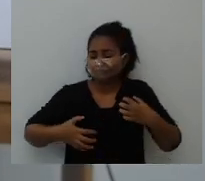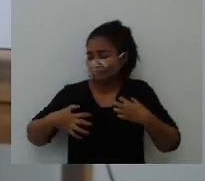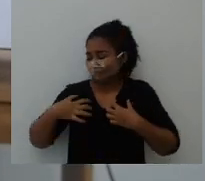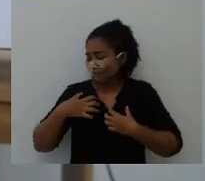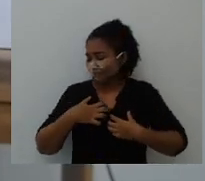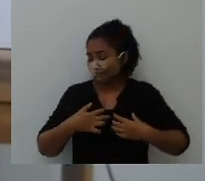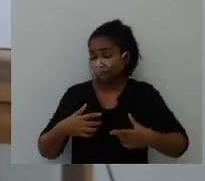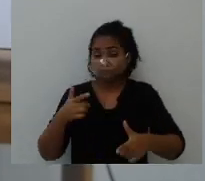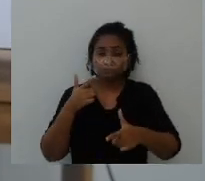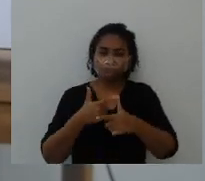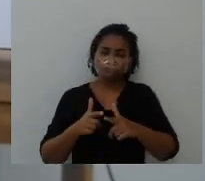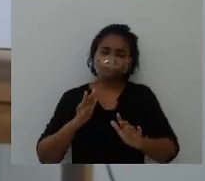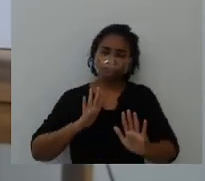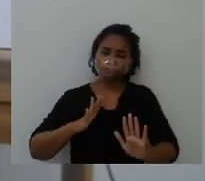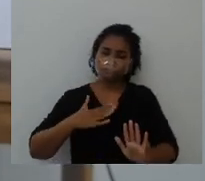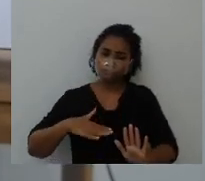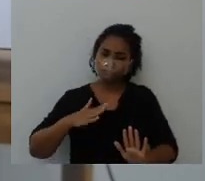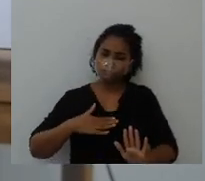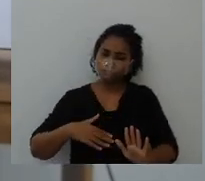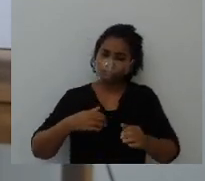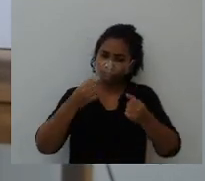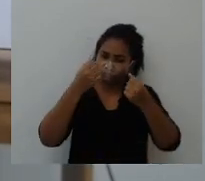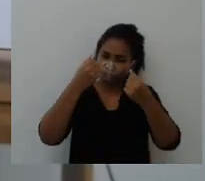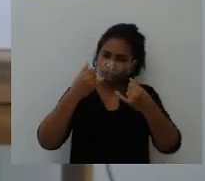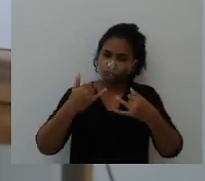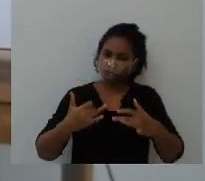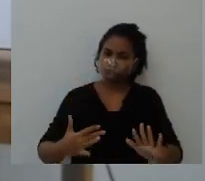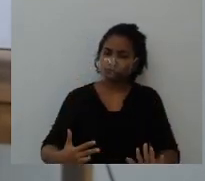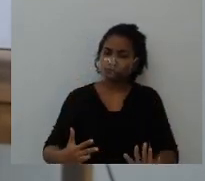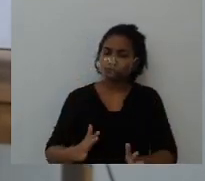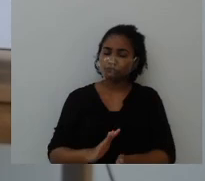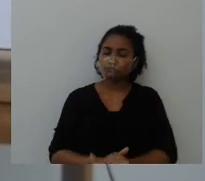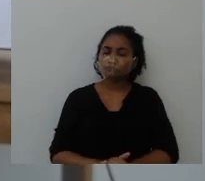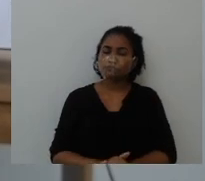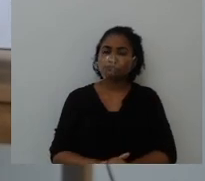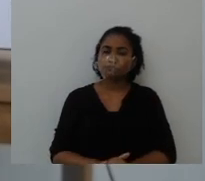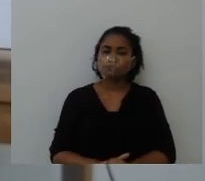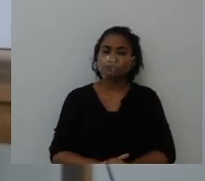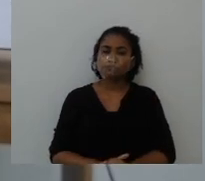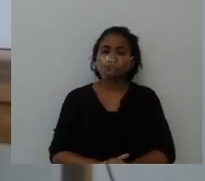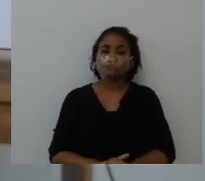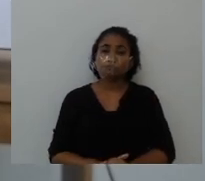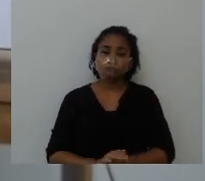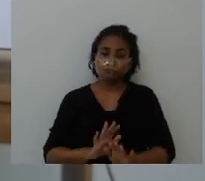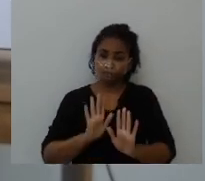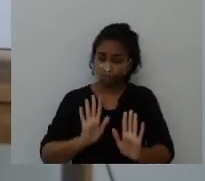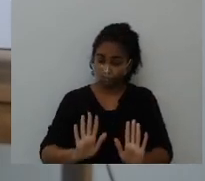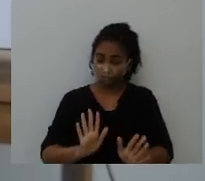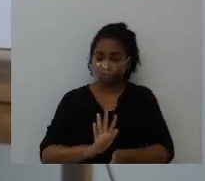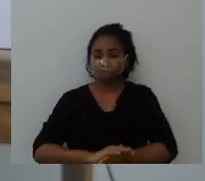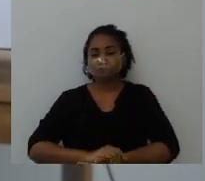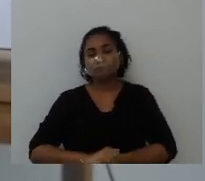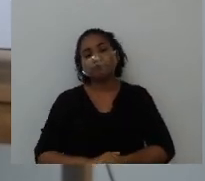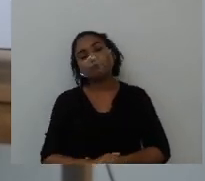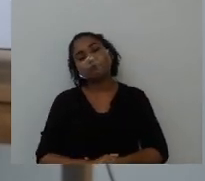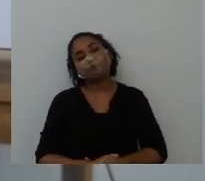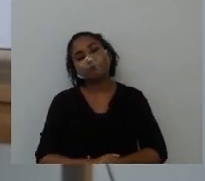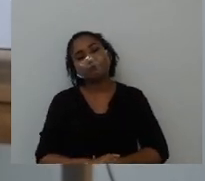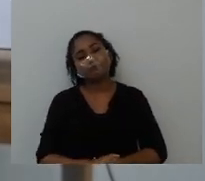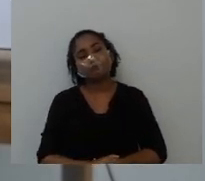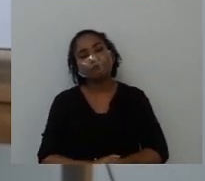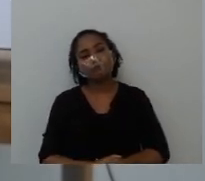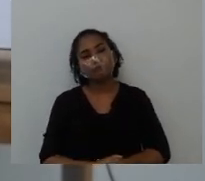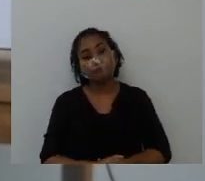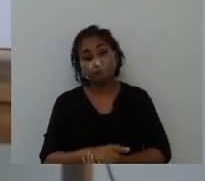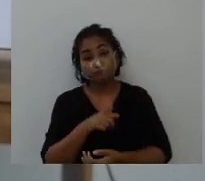essa situação, calma que eu vou te explicar bem direitinho para você entender o que é que você vai fazer. Bom,